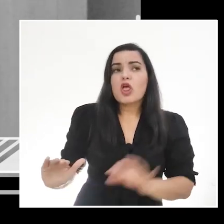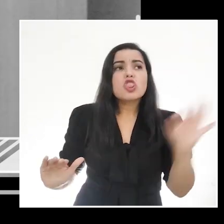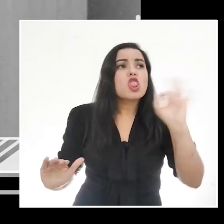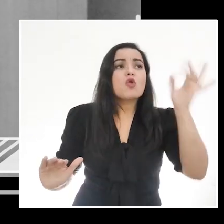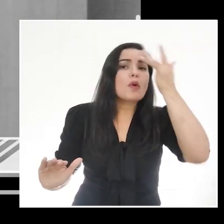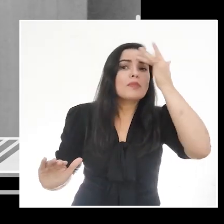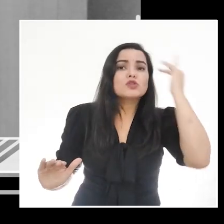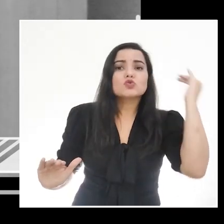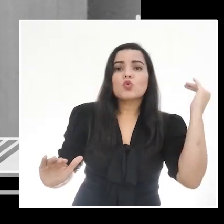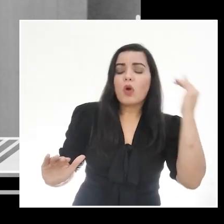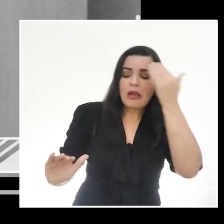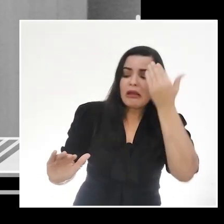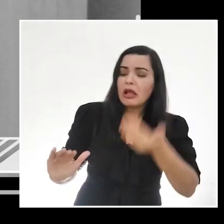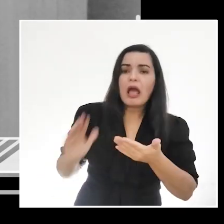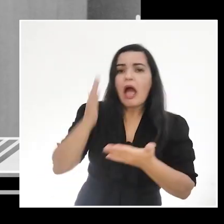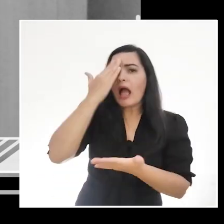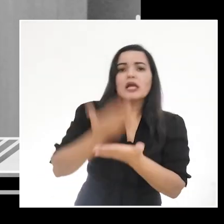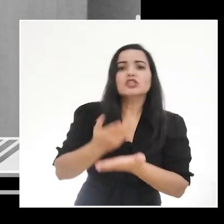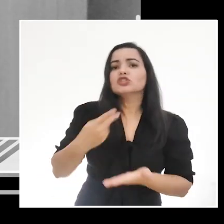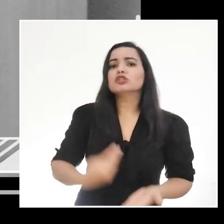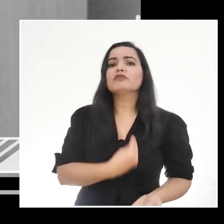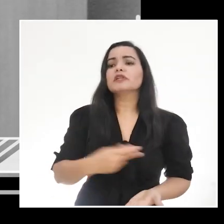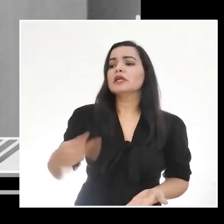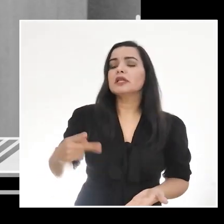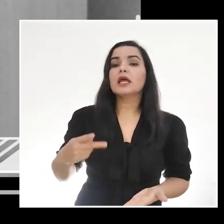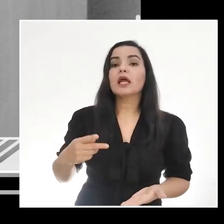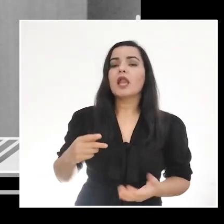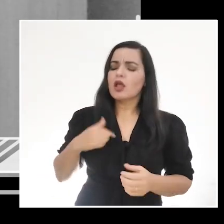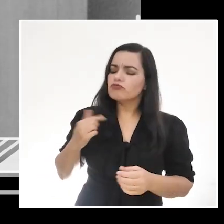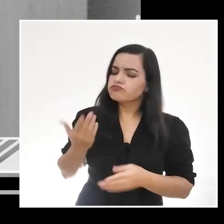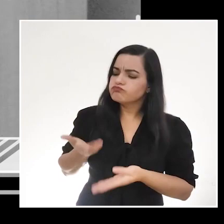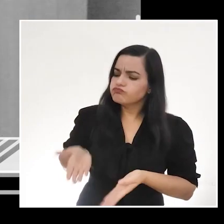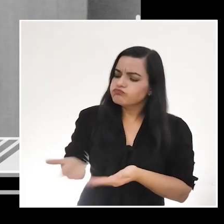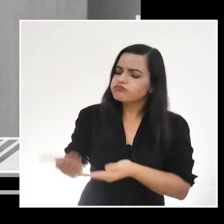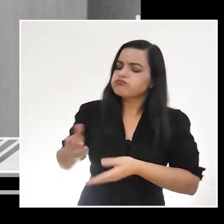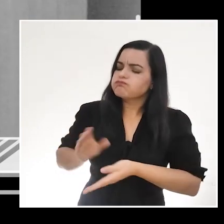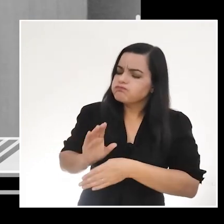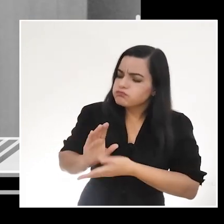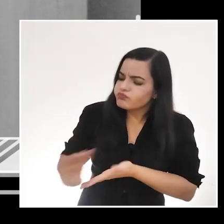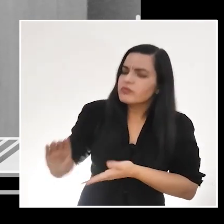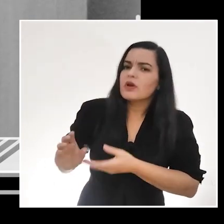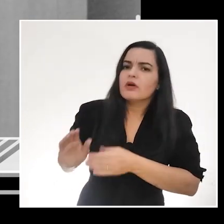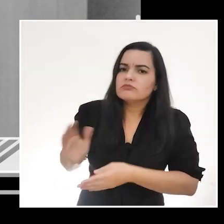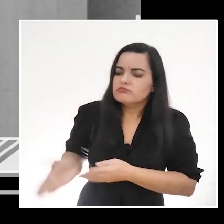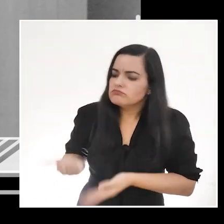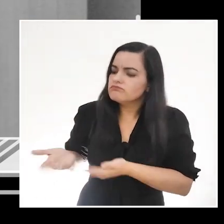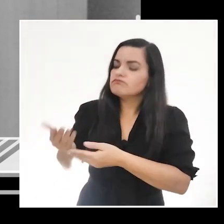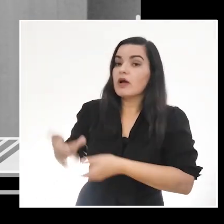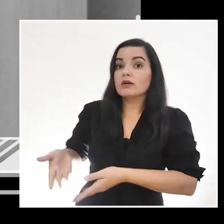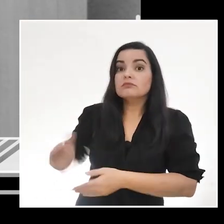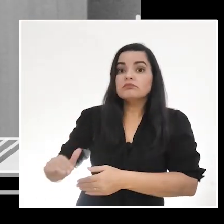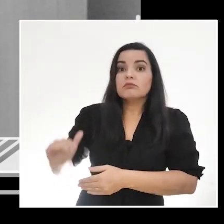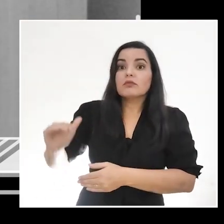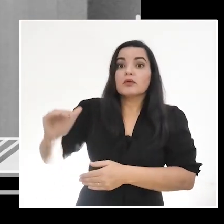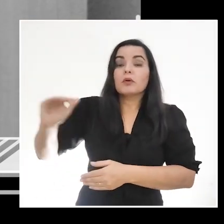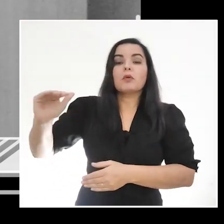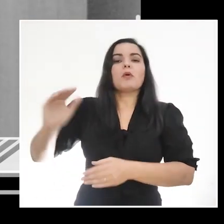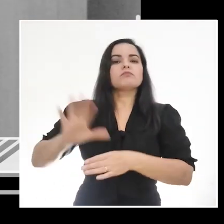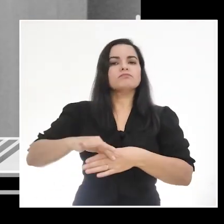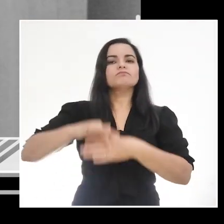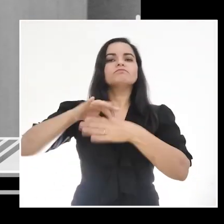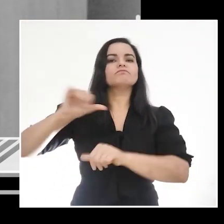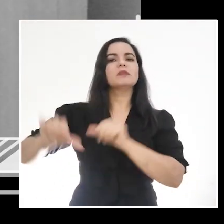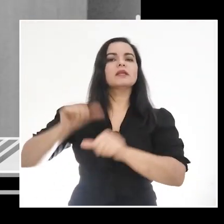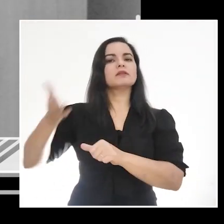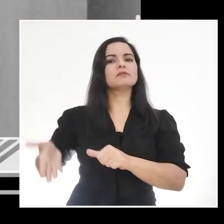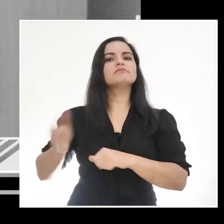aquele menino, né, que ninguém talvez acreditava, e a gente investe, e aí a pessoa se transforma num